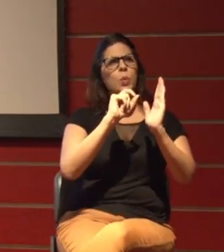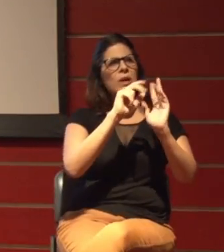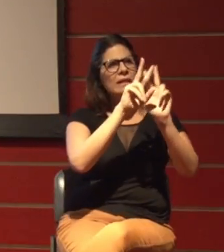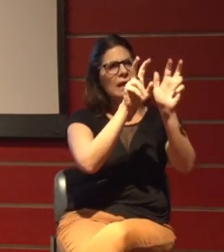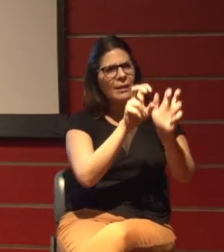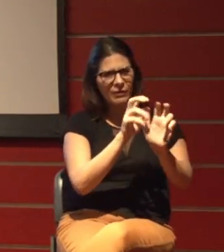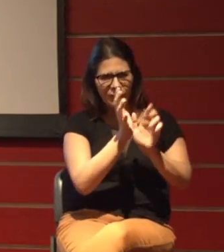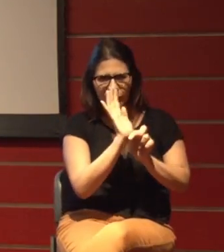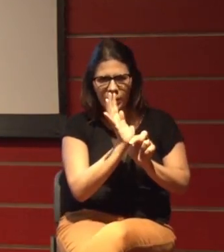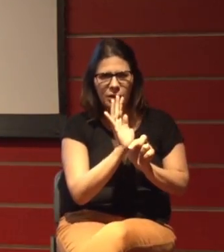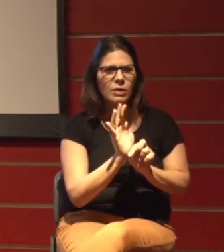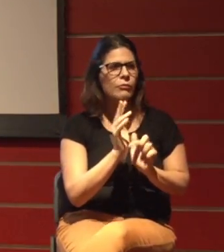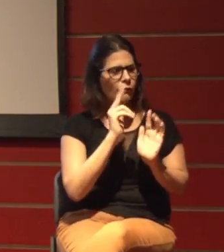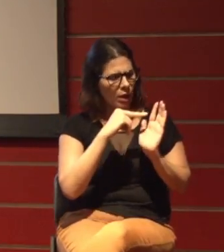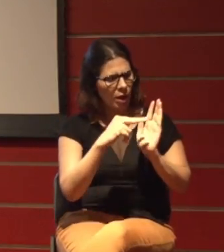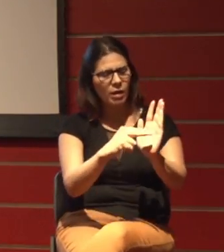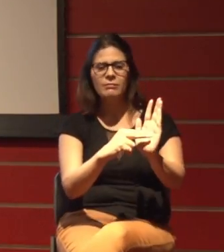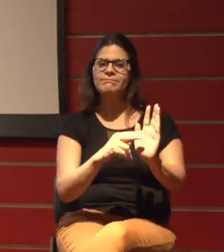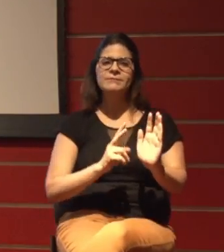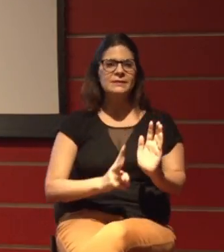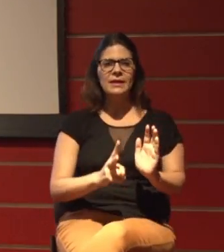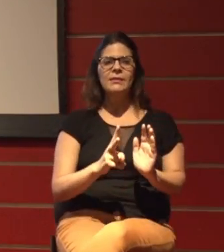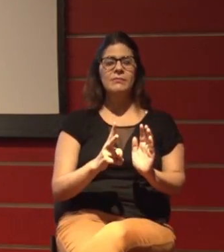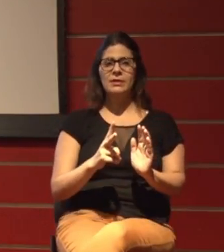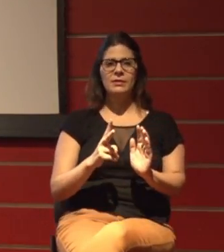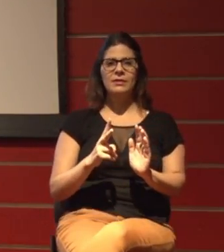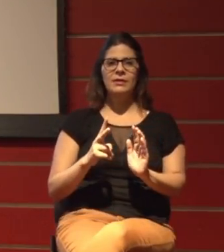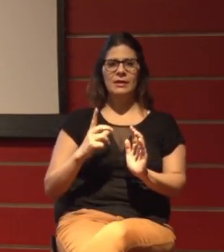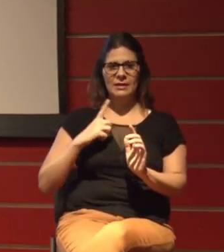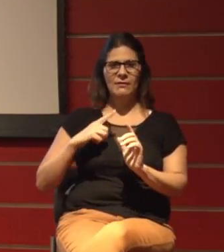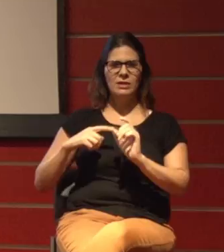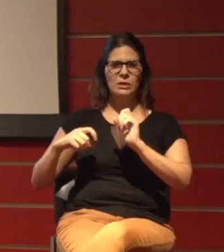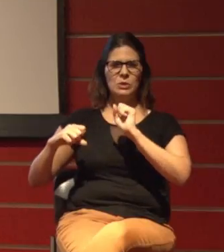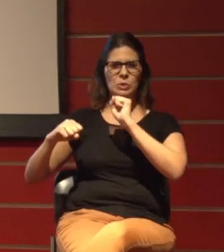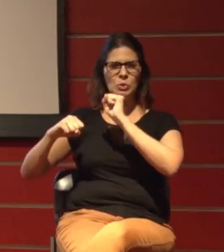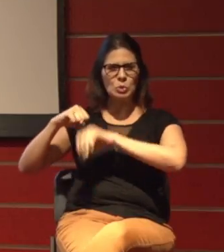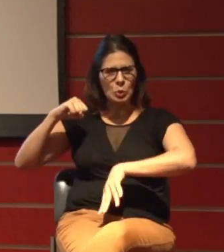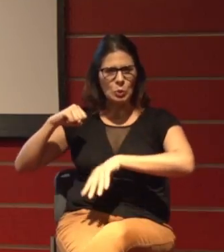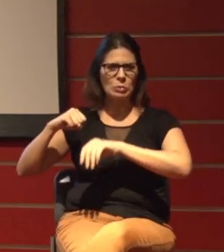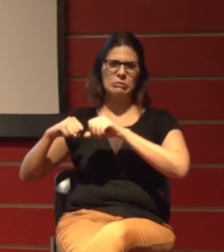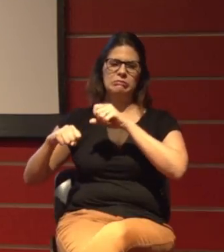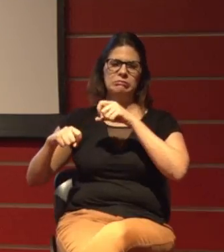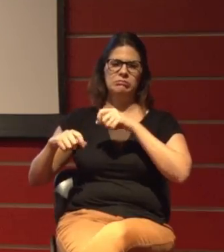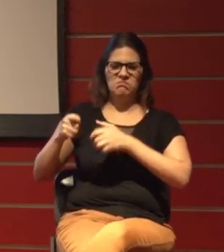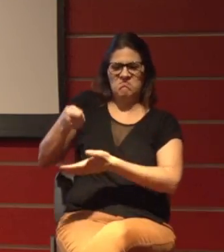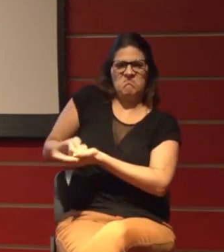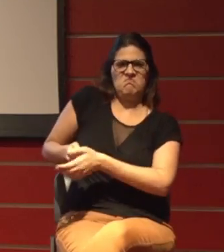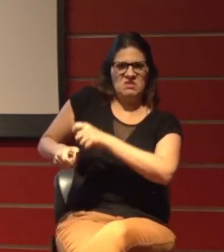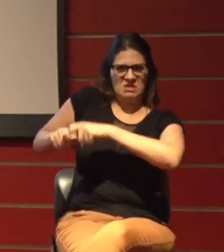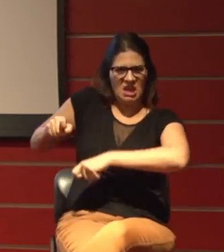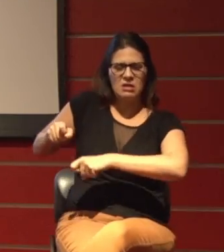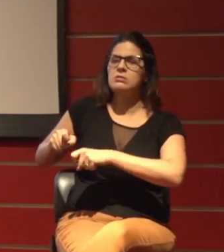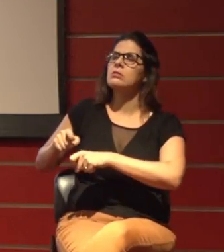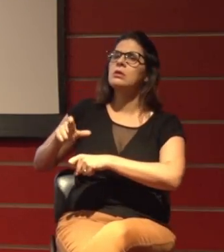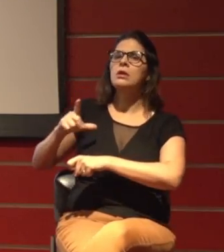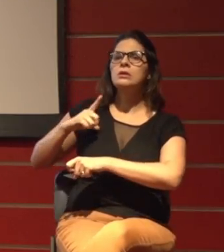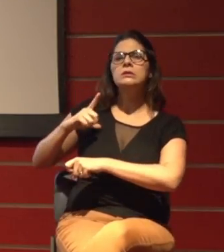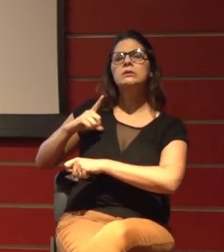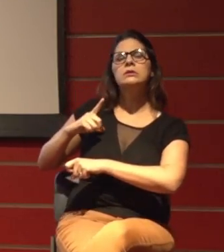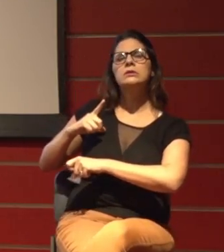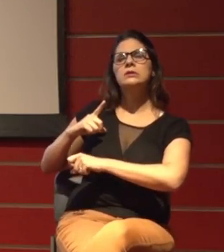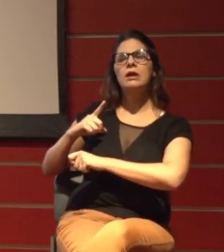na maioria das vezes o estupro né que ele foi acusado ele ele ele tava acima dos